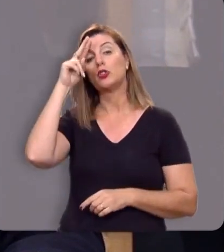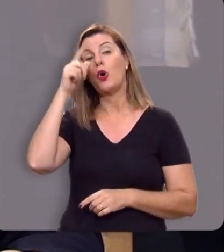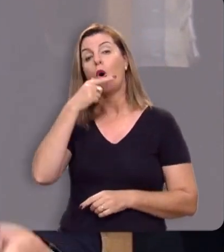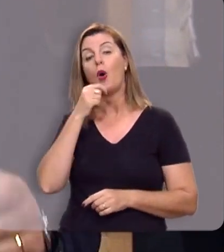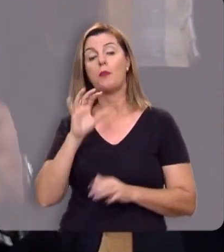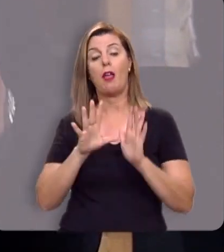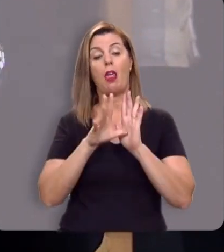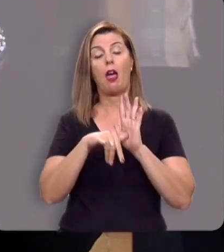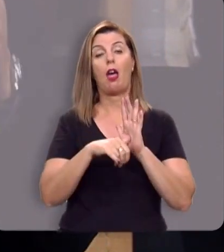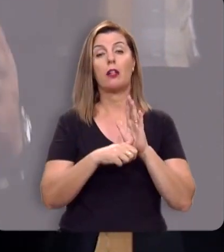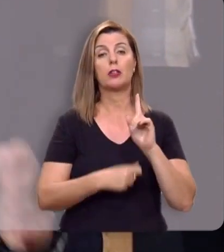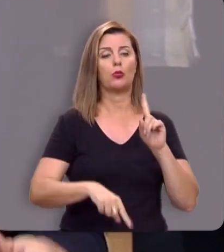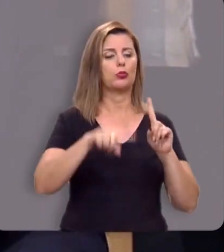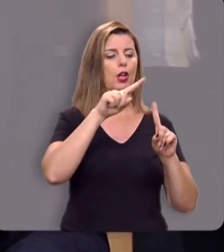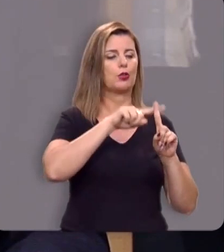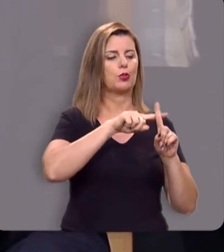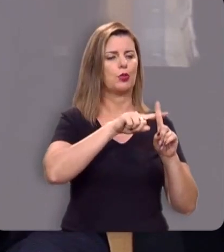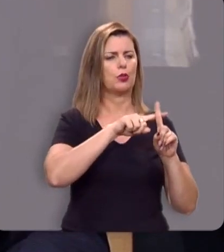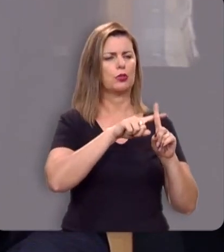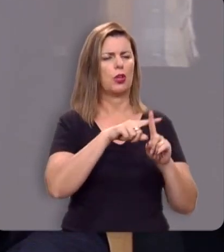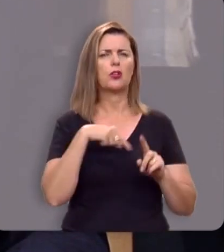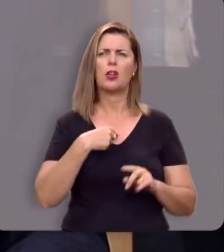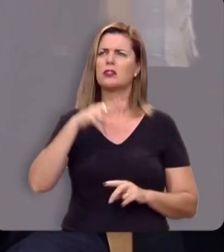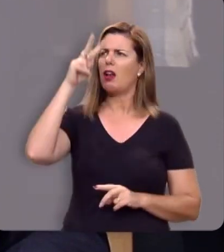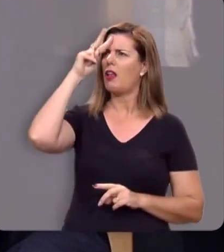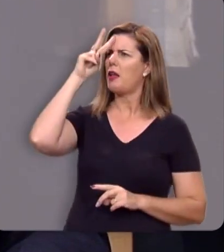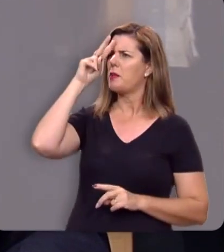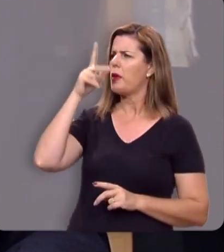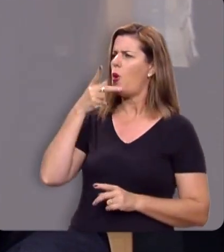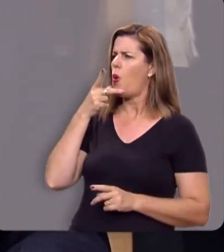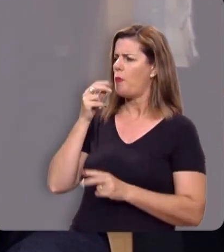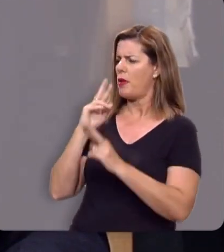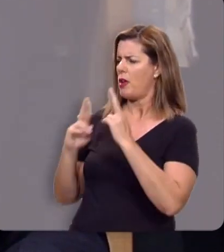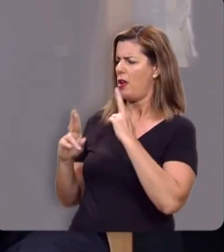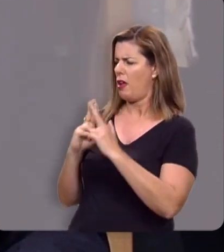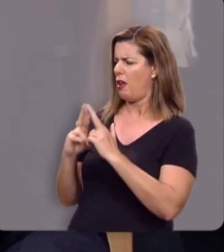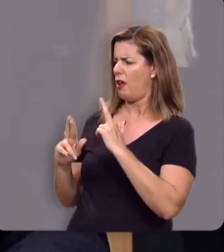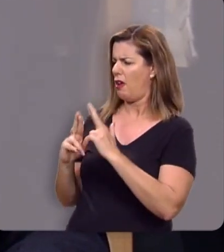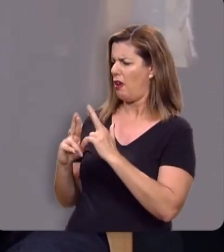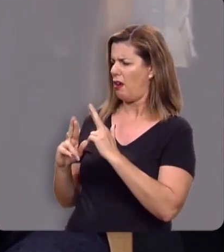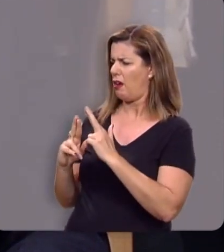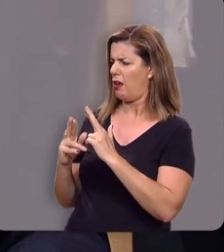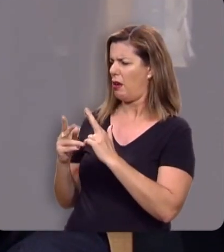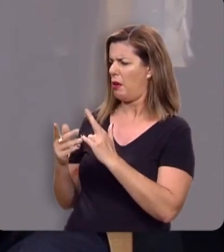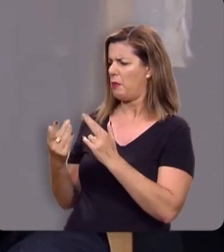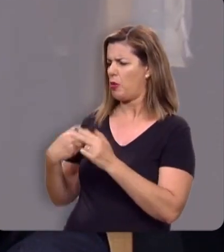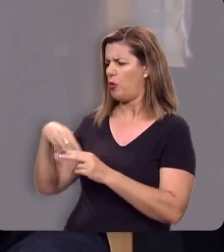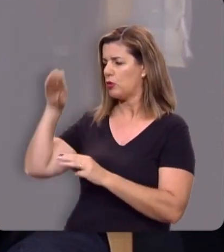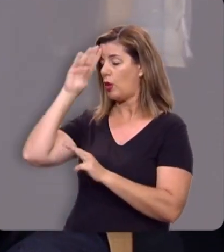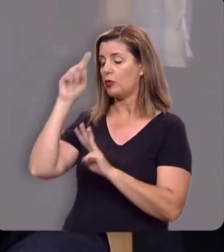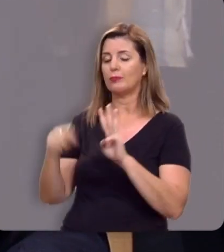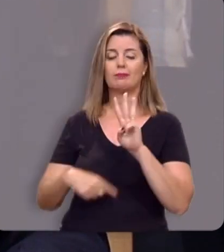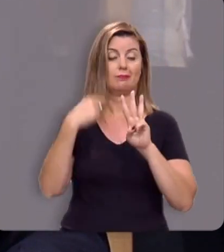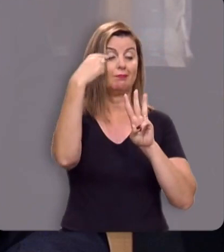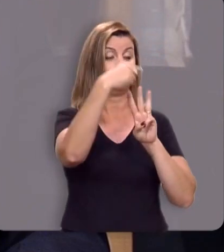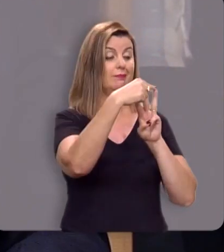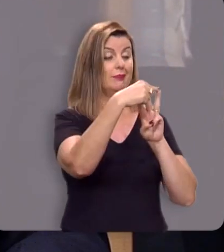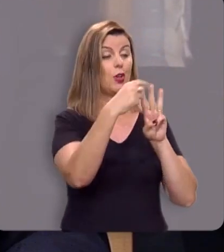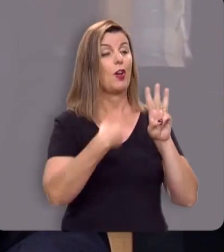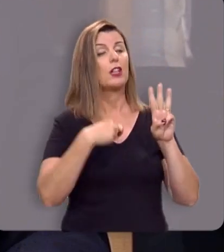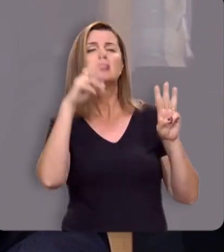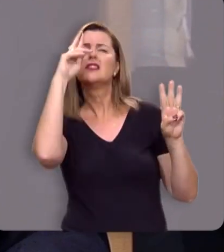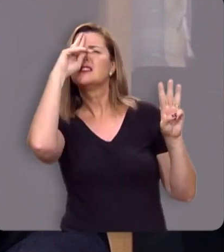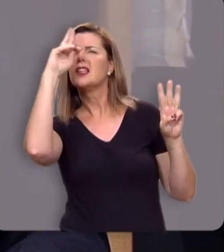nos lembramos que um deles blasfema, juntamente com os soldados romanos e com os religiosos judeus. Mas outro deles diz: